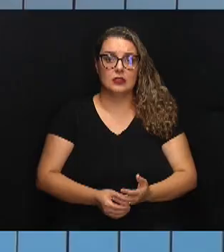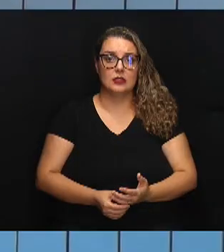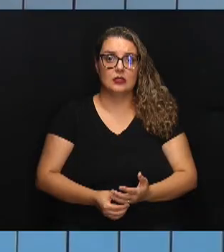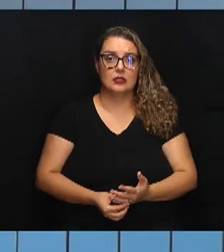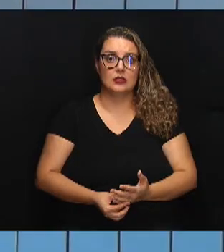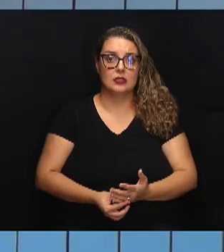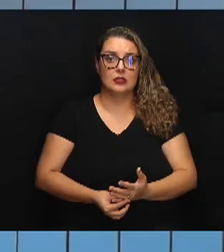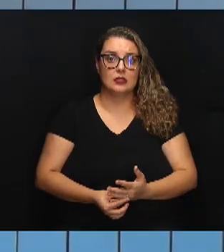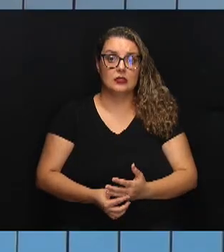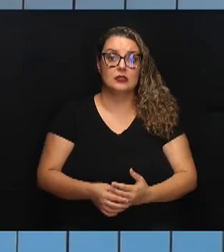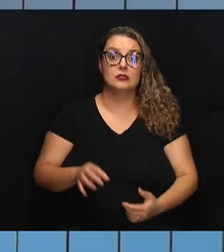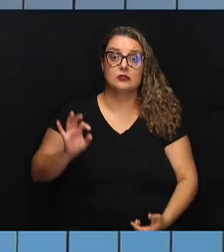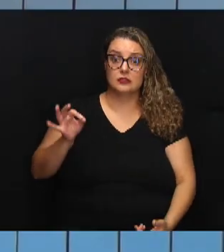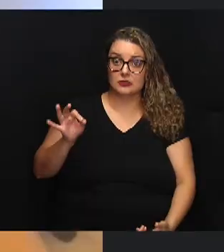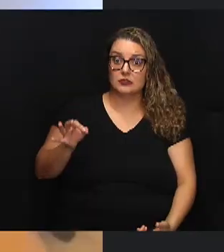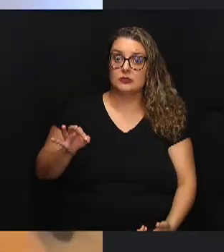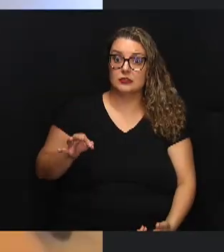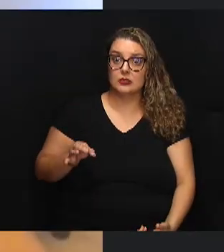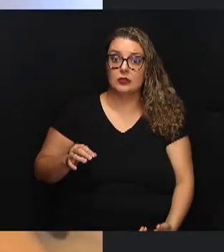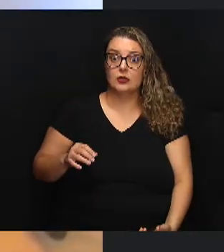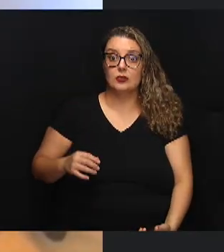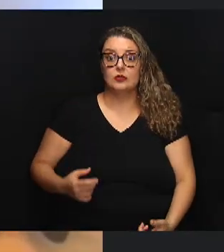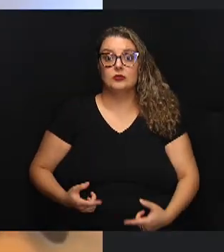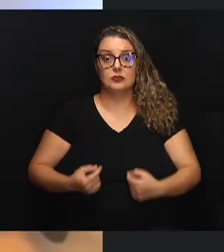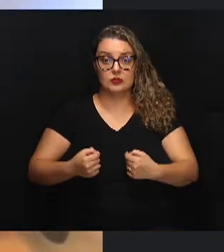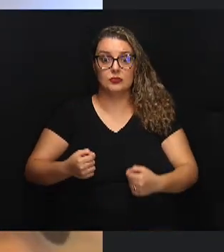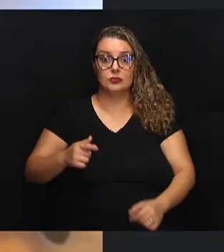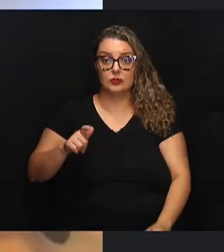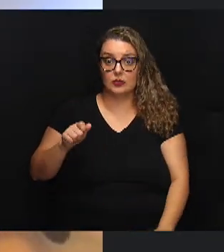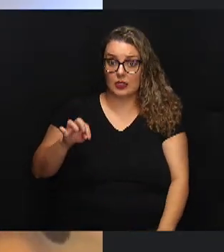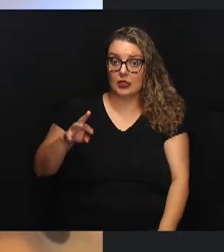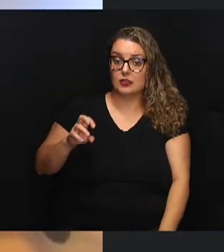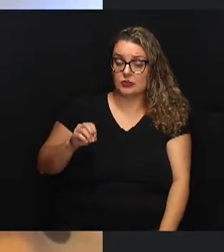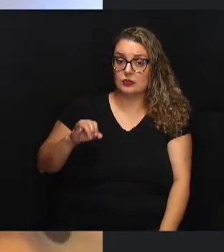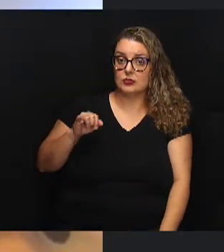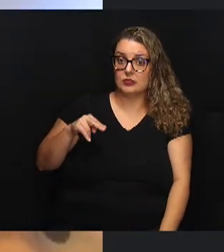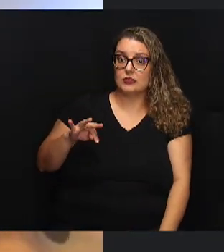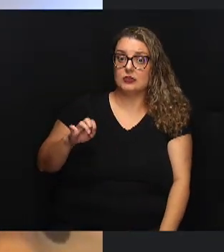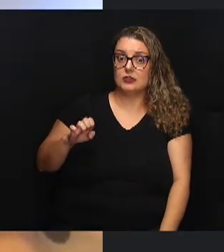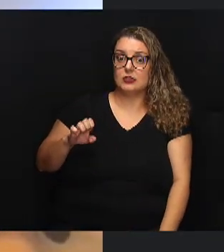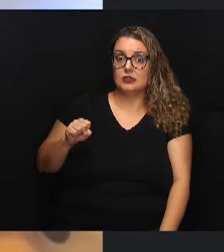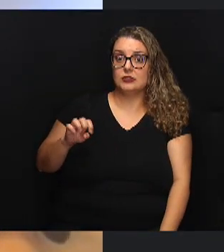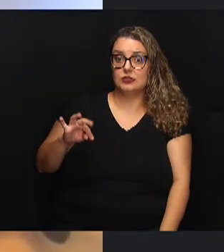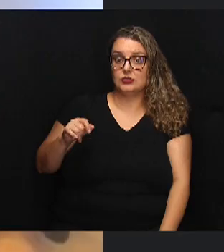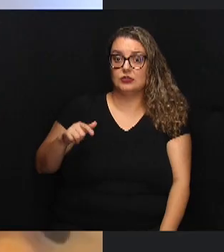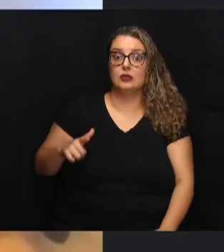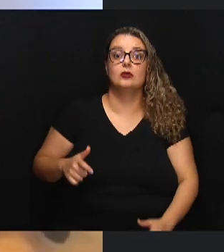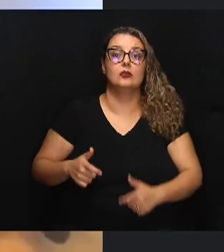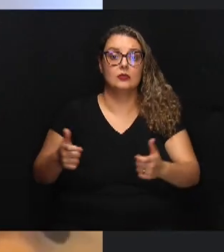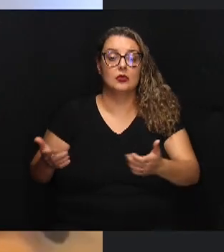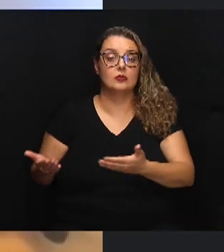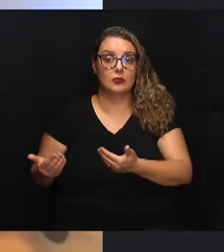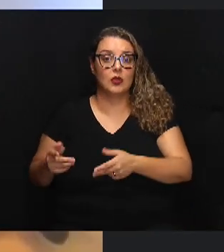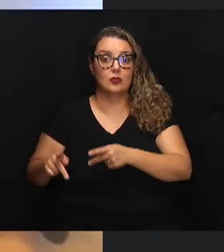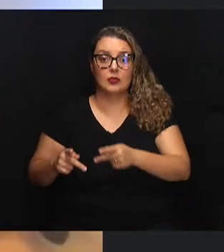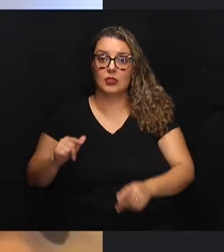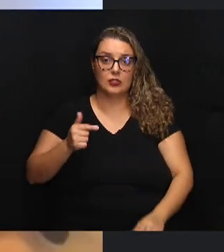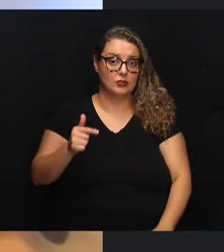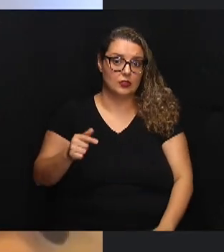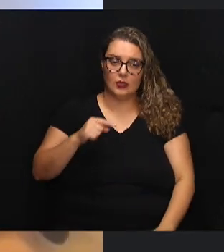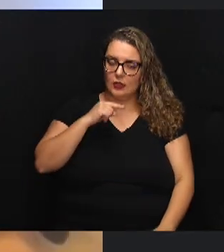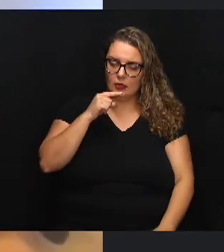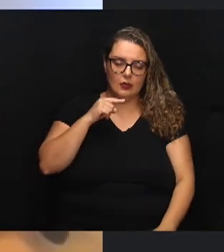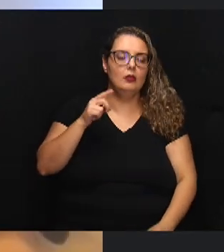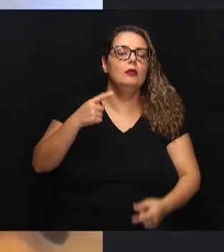Sem dúvida. Os tumores gastrointestinais foram alguns daqueles que mais aumentou mesmo na população jovem, e eu não tenho dúvida nenhuma que isso